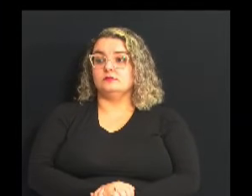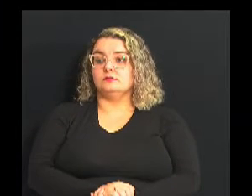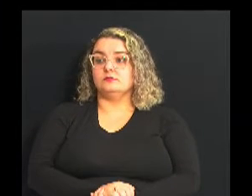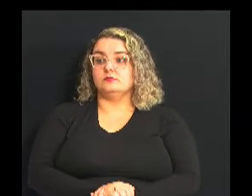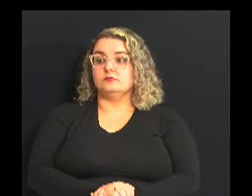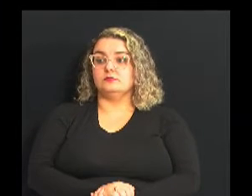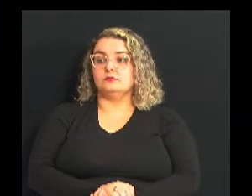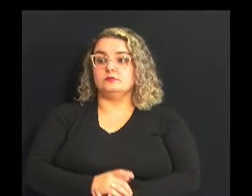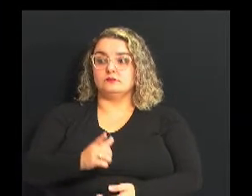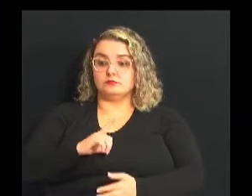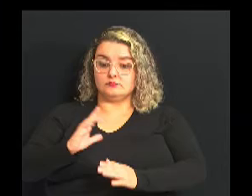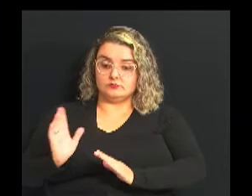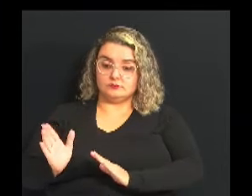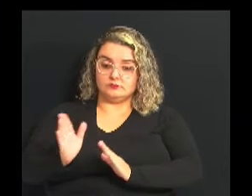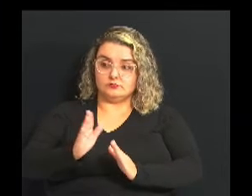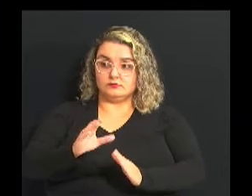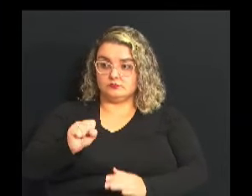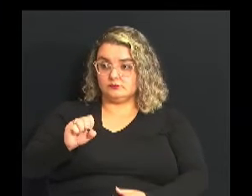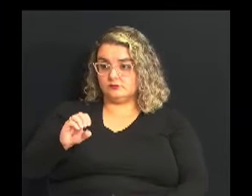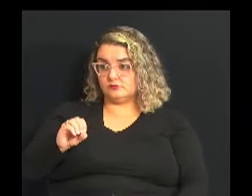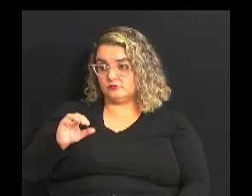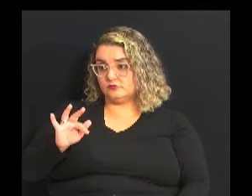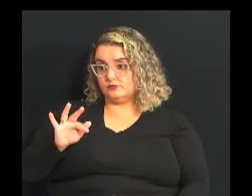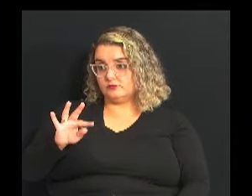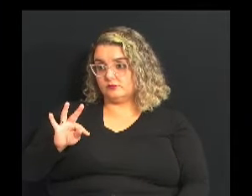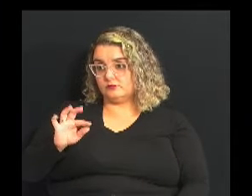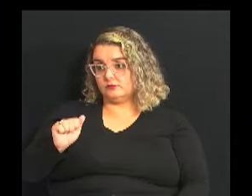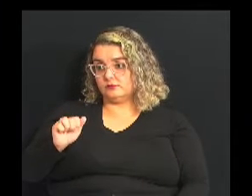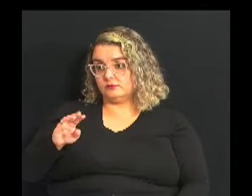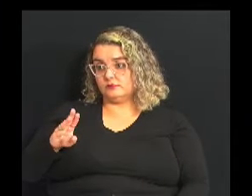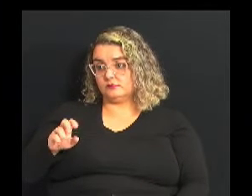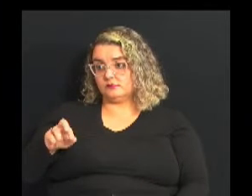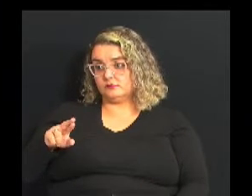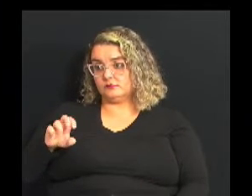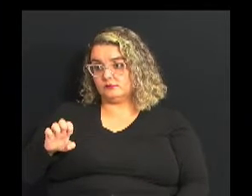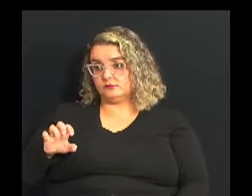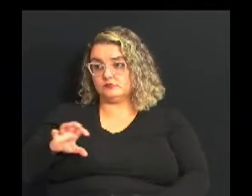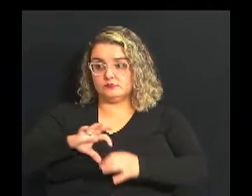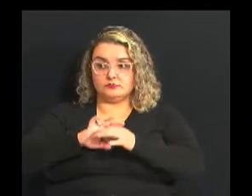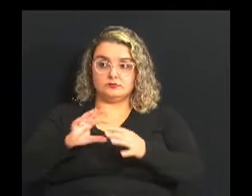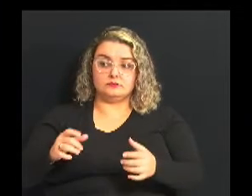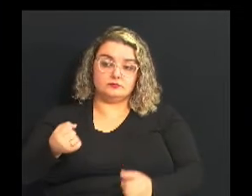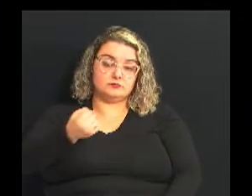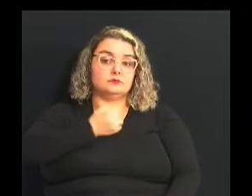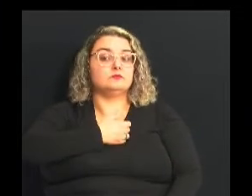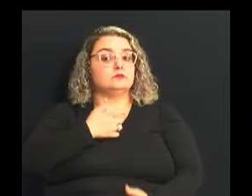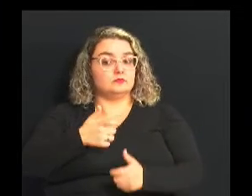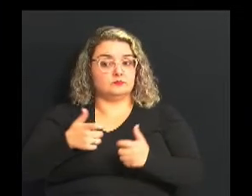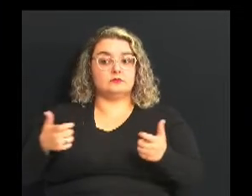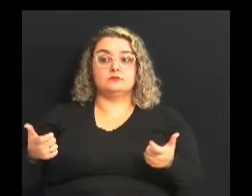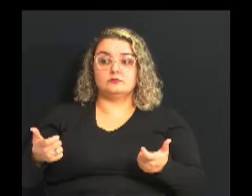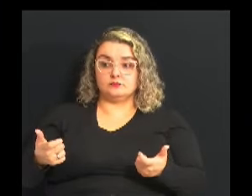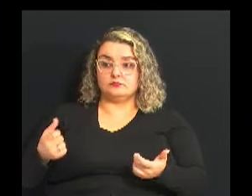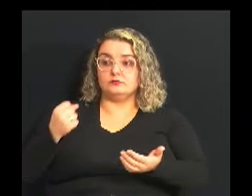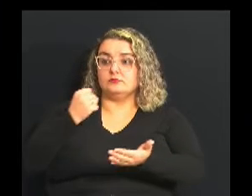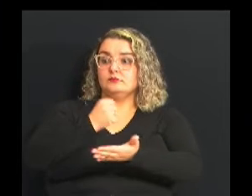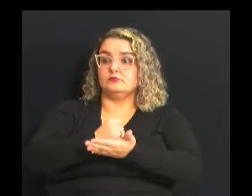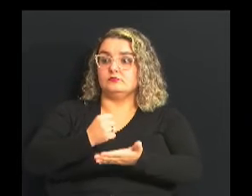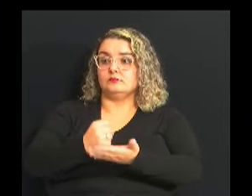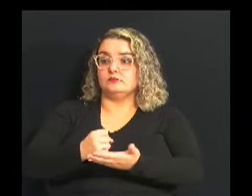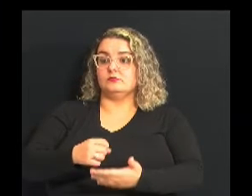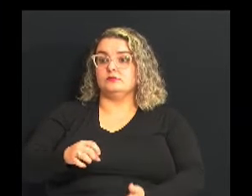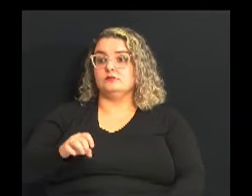caminho forte em software livre, né? O número poderia ser bem maior se a gente só contratasse, só partisse